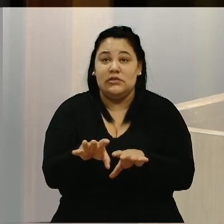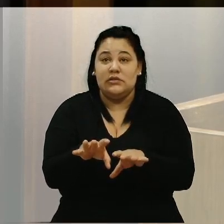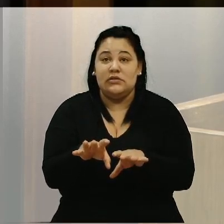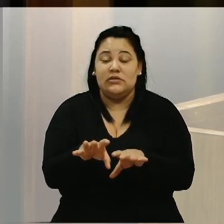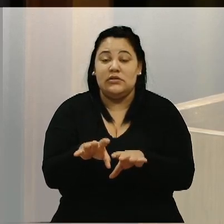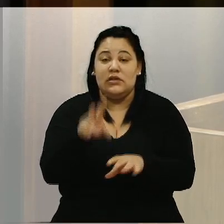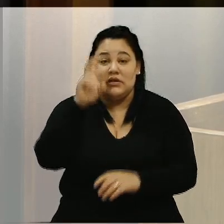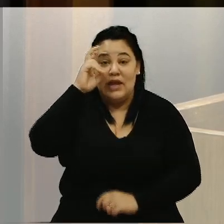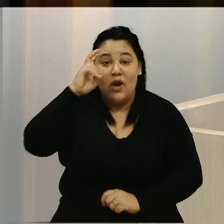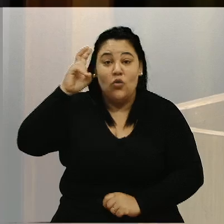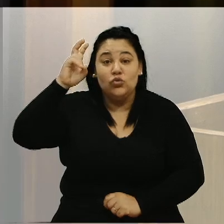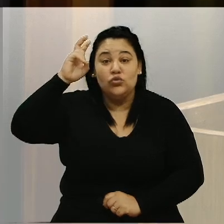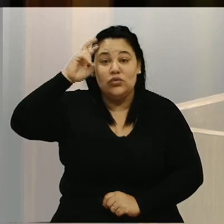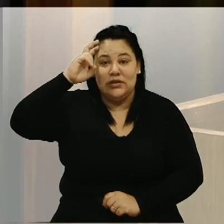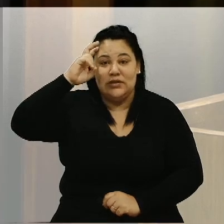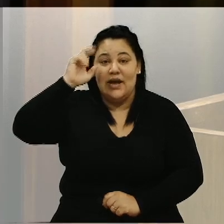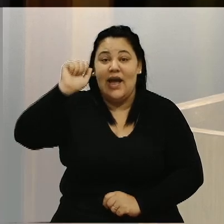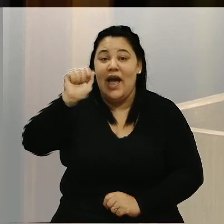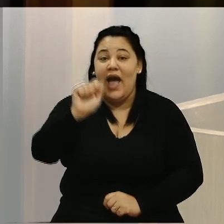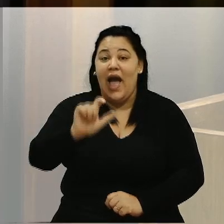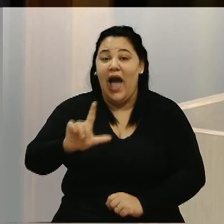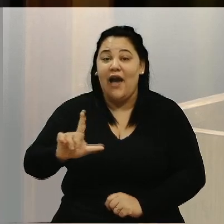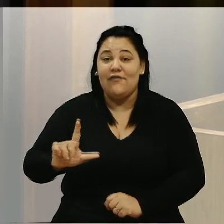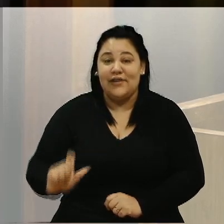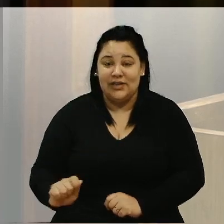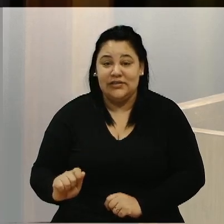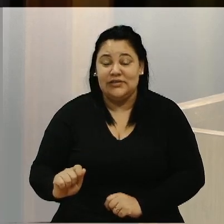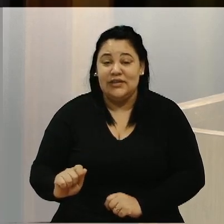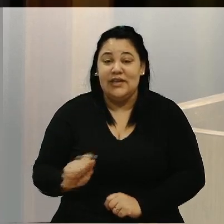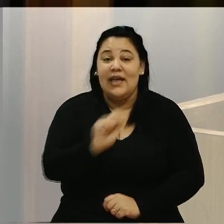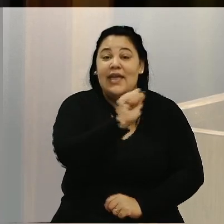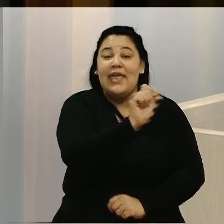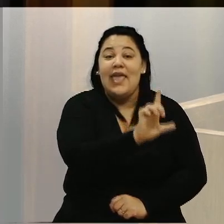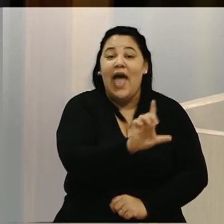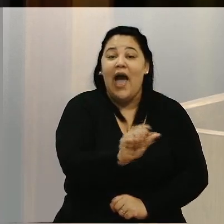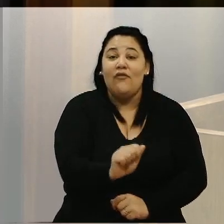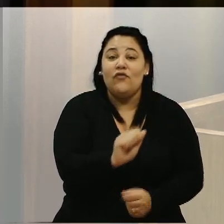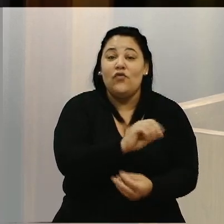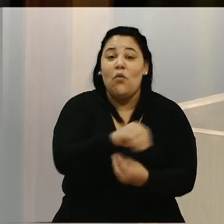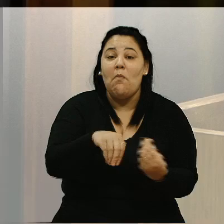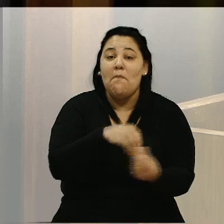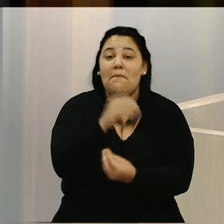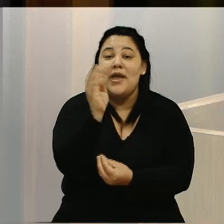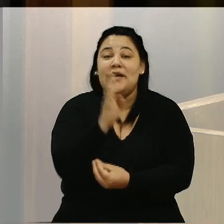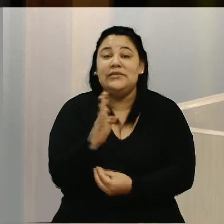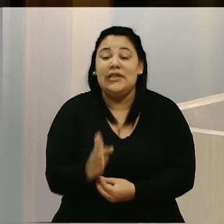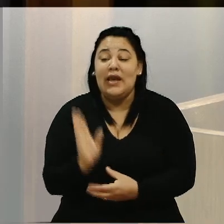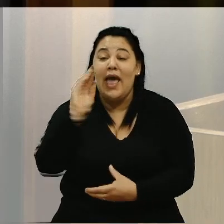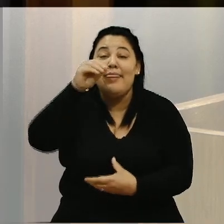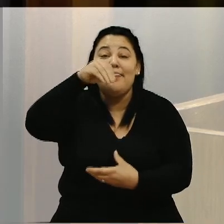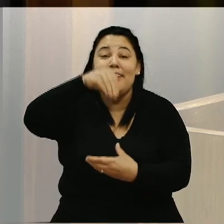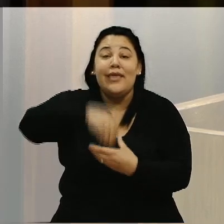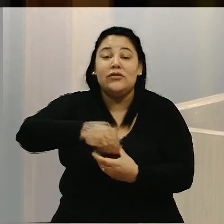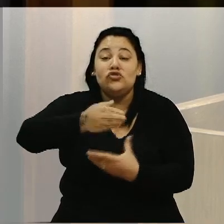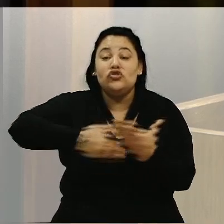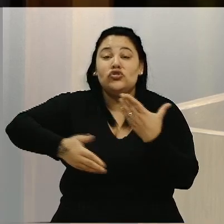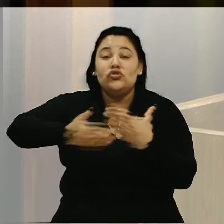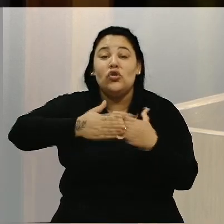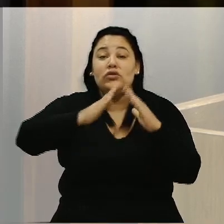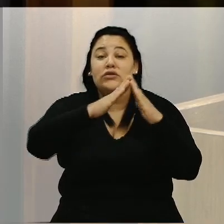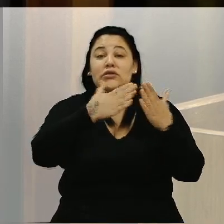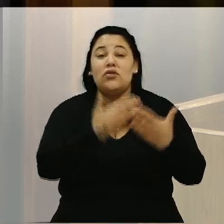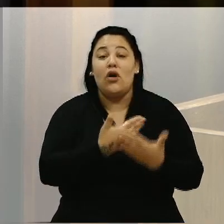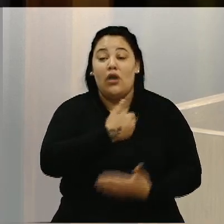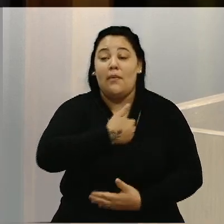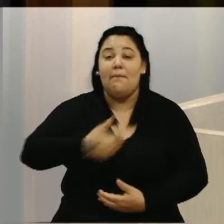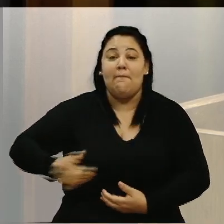da cultura africana e afro-brasileira dentro de todas as escolas públicas, sejam elas de